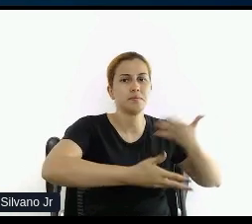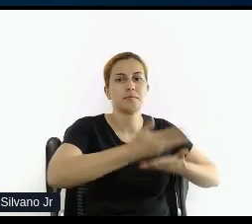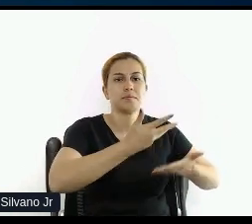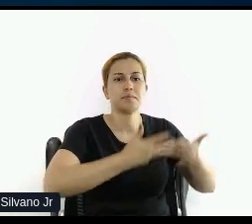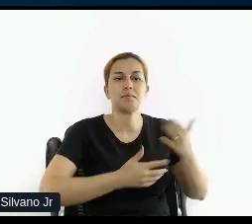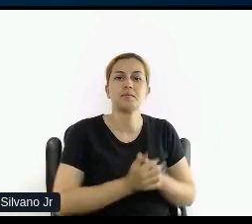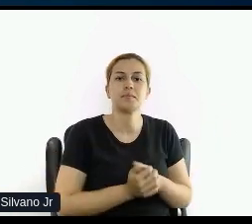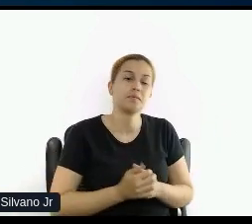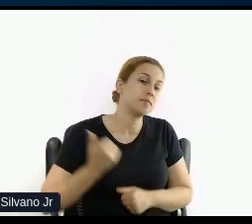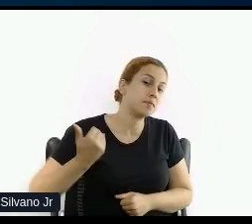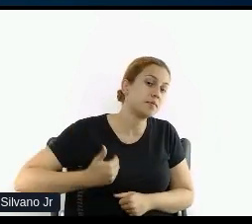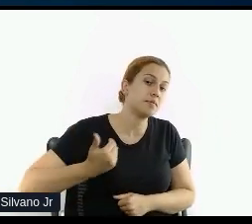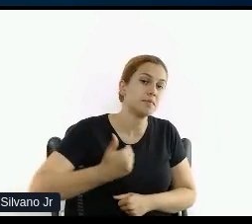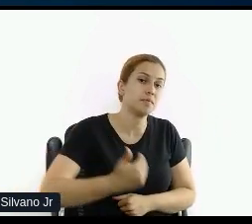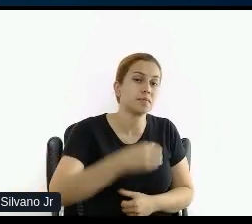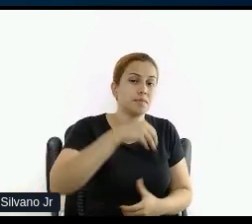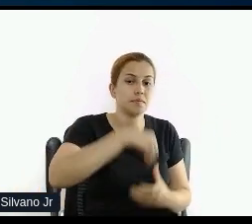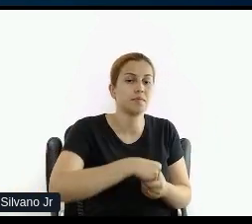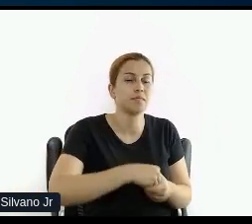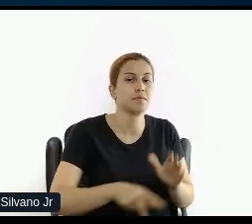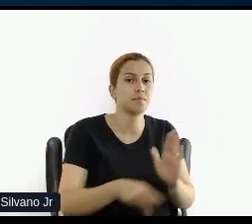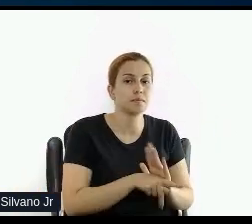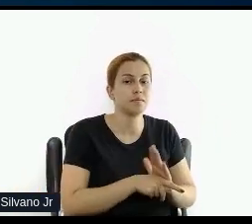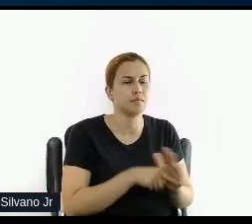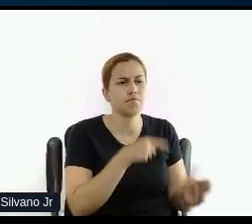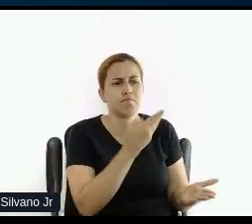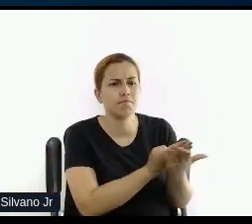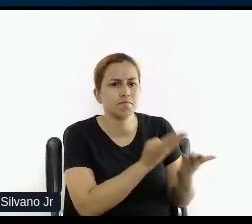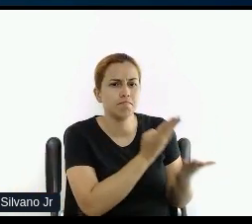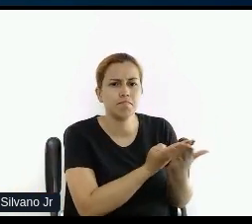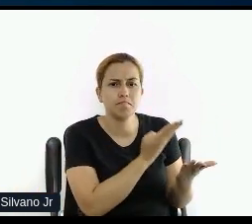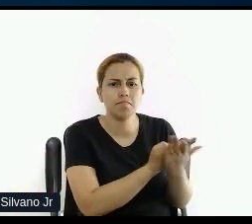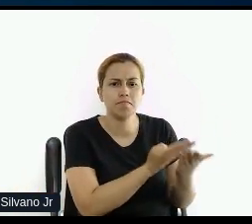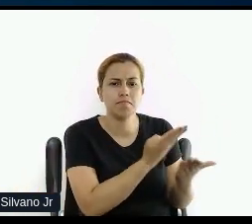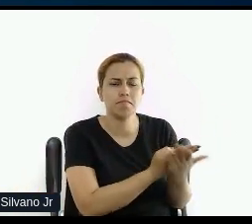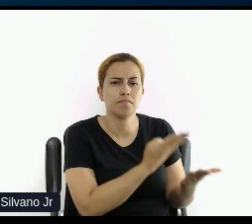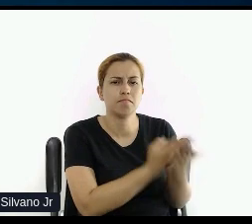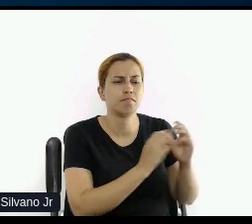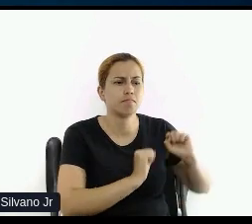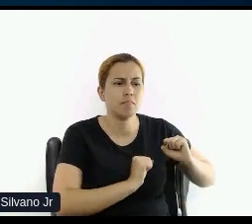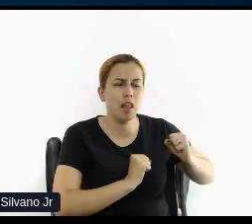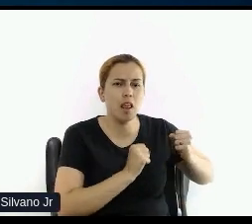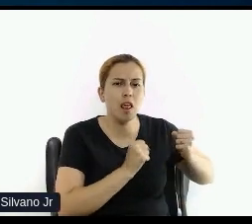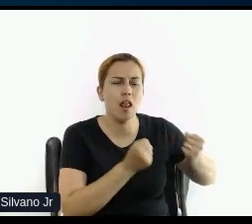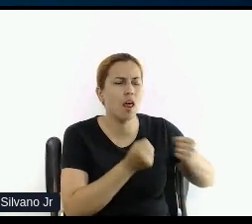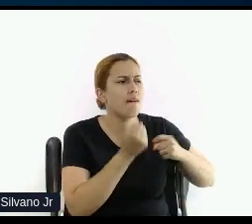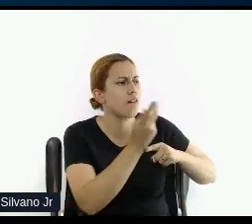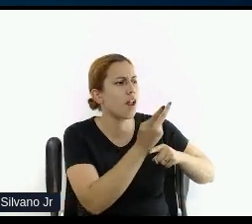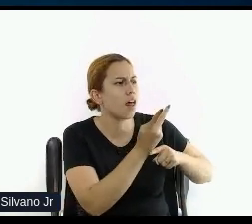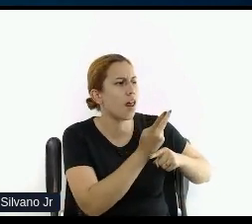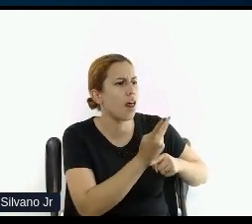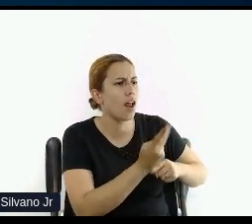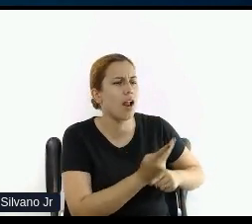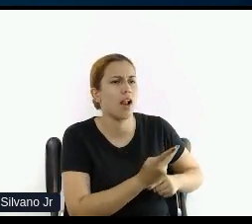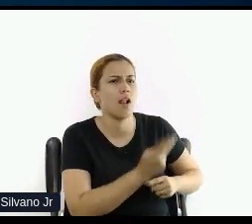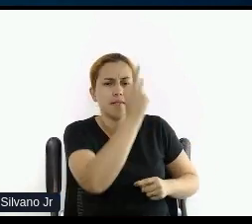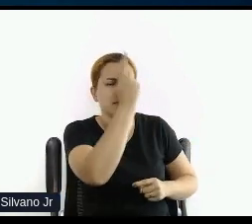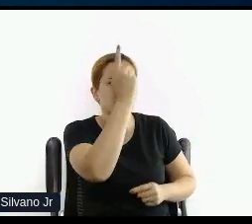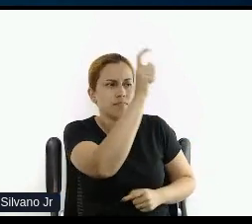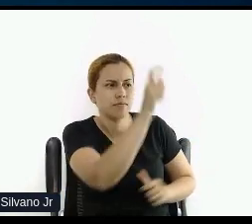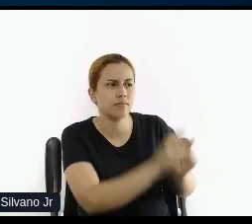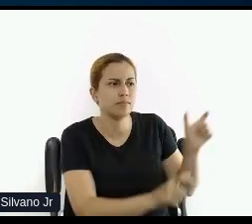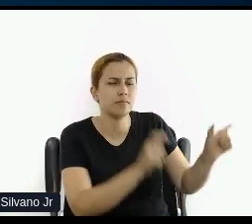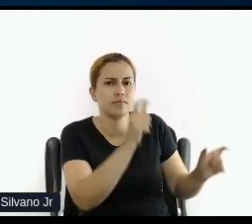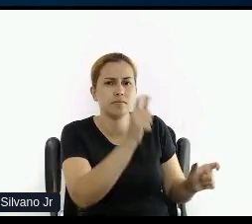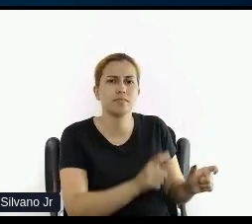dentro de uma parte educacional, um time da ZUPEDU, né, que é um time de educação, onde a gente busca estar formando pessoas para performarem melhor dentro